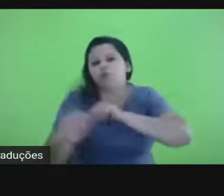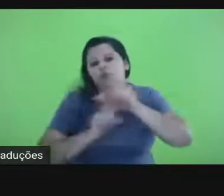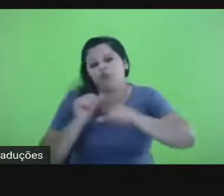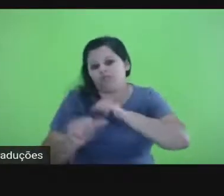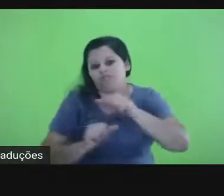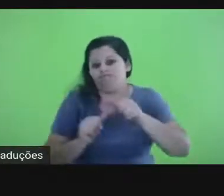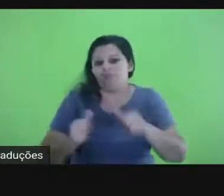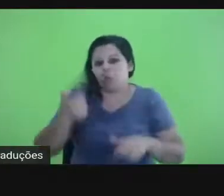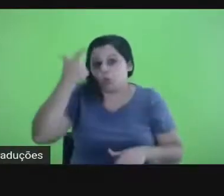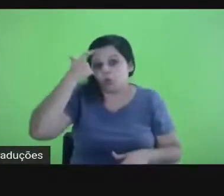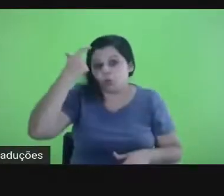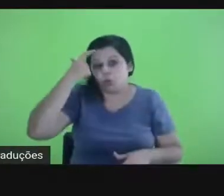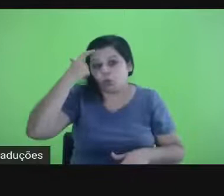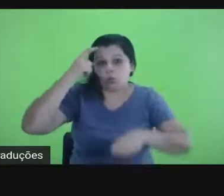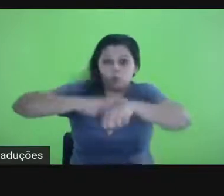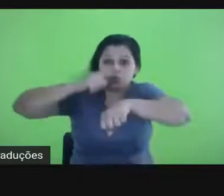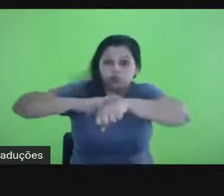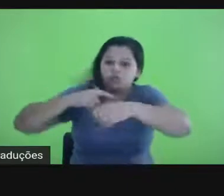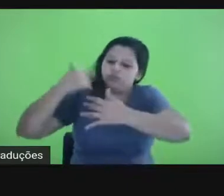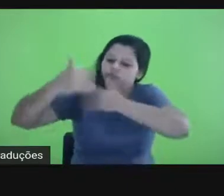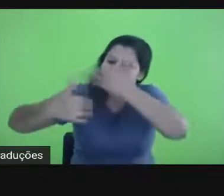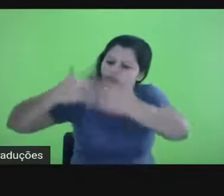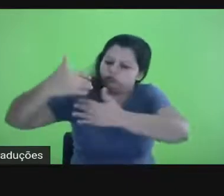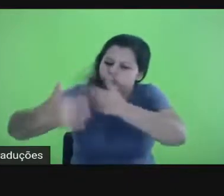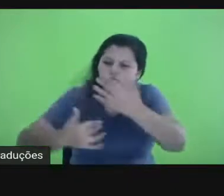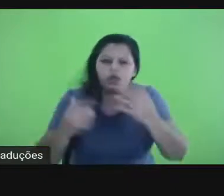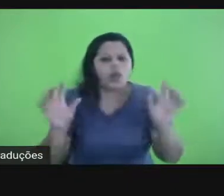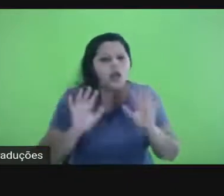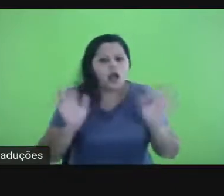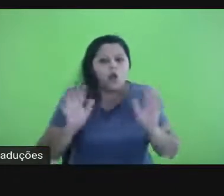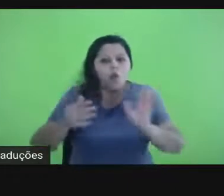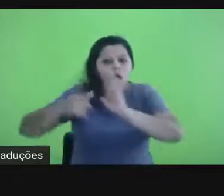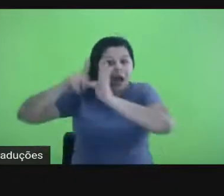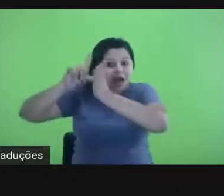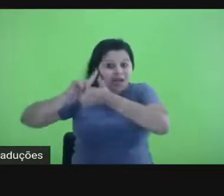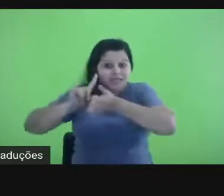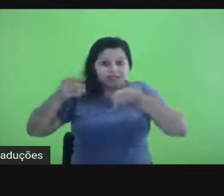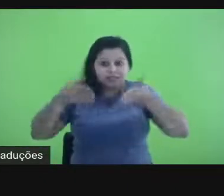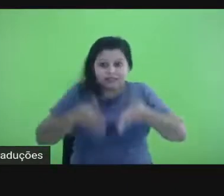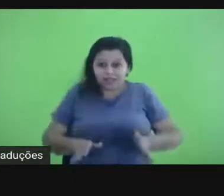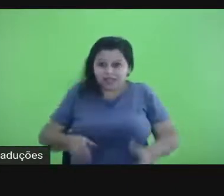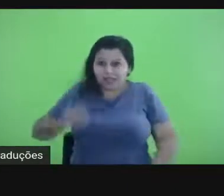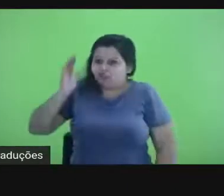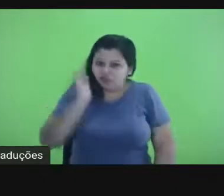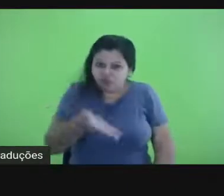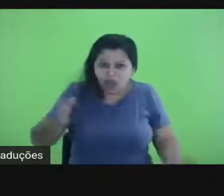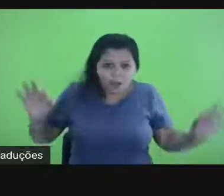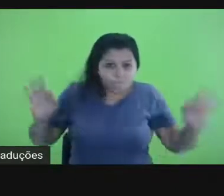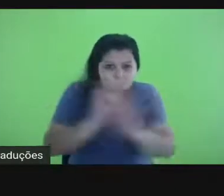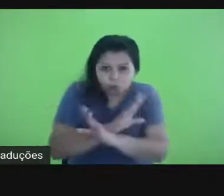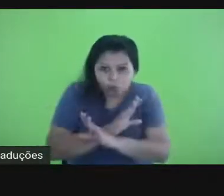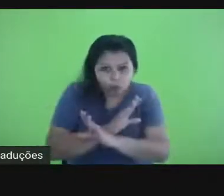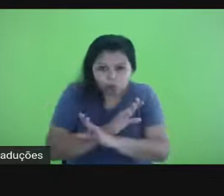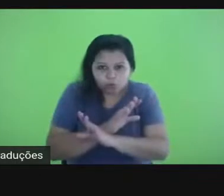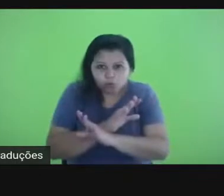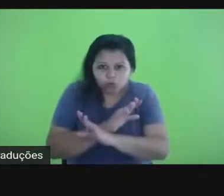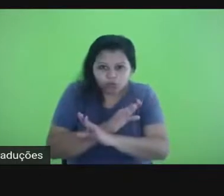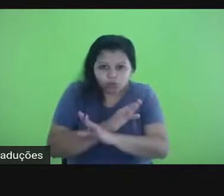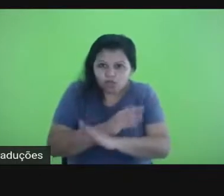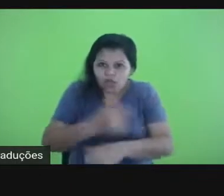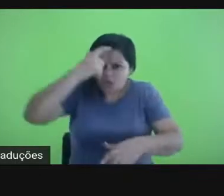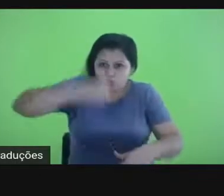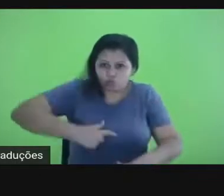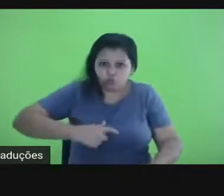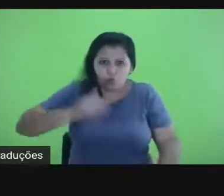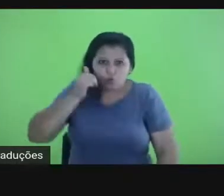se descobre mulher. Não. Isso quer dizer que nós, antes de nascermos, já estamos pré-determinadas a responder para a